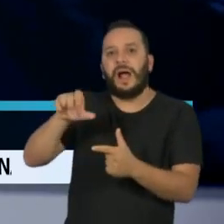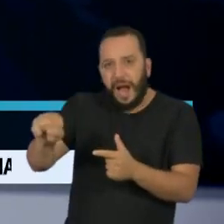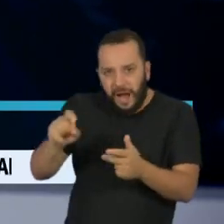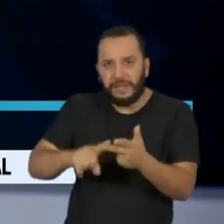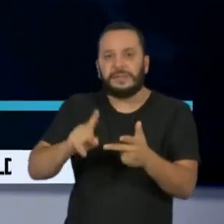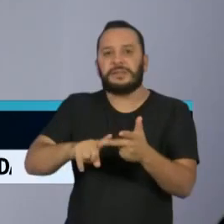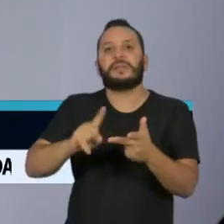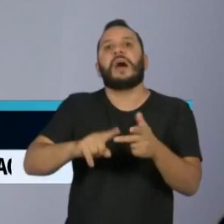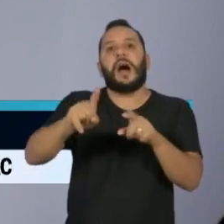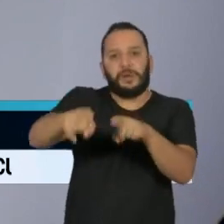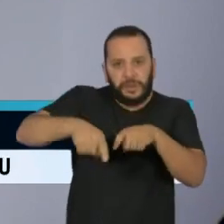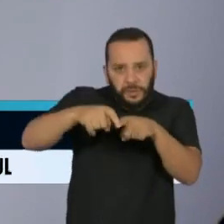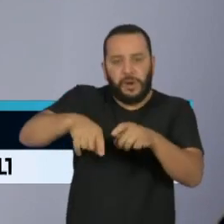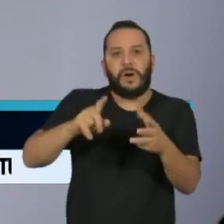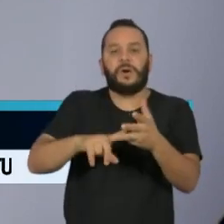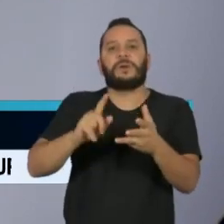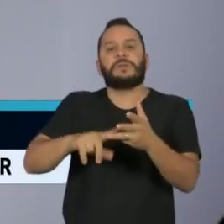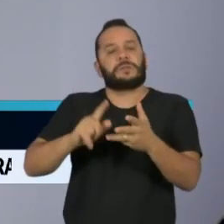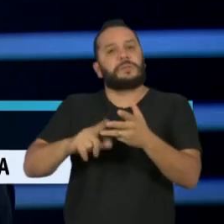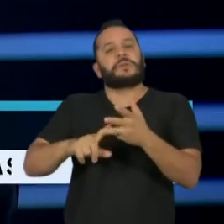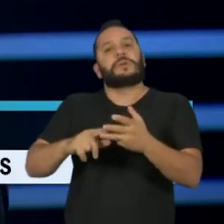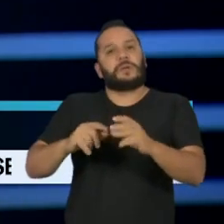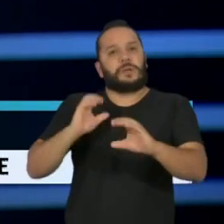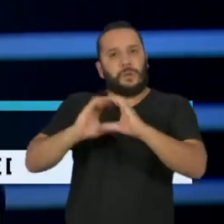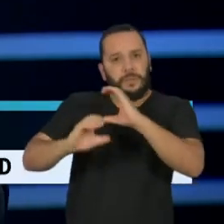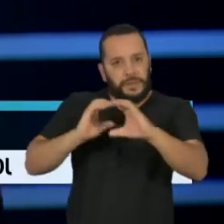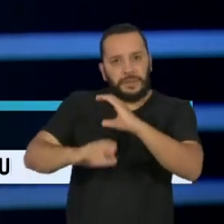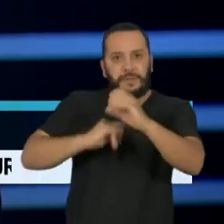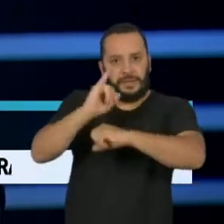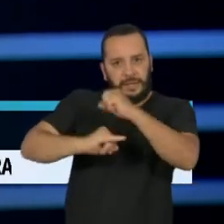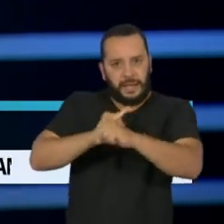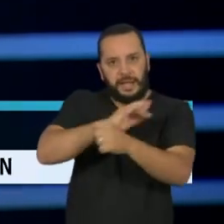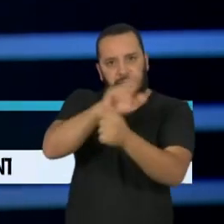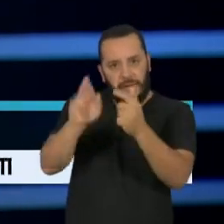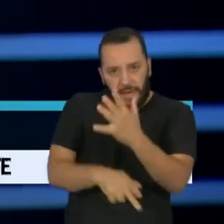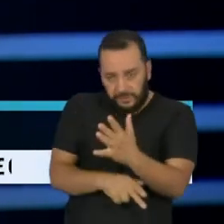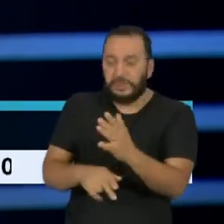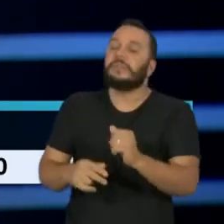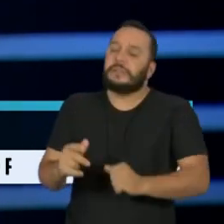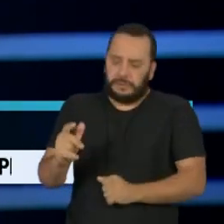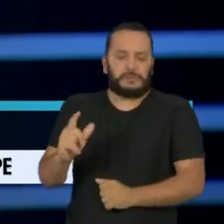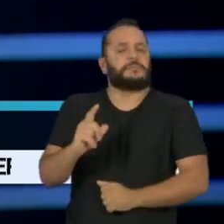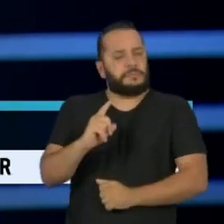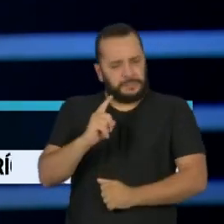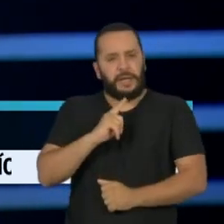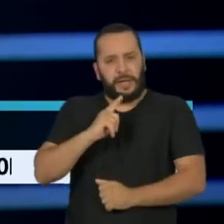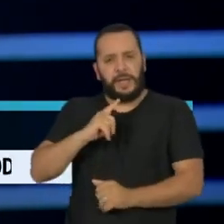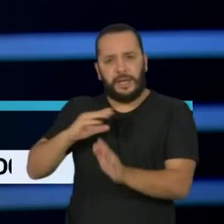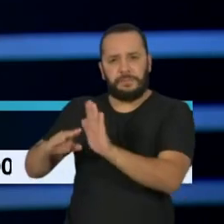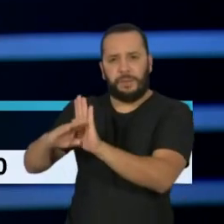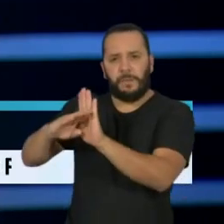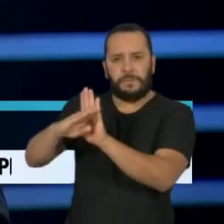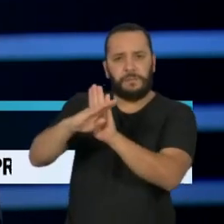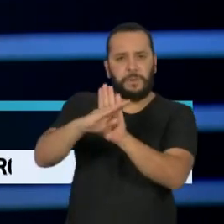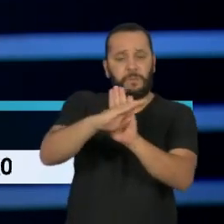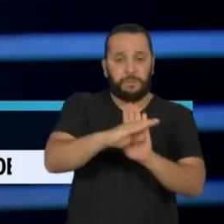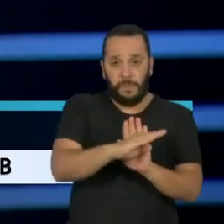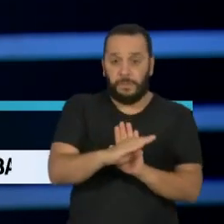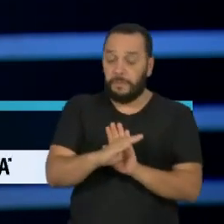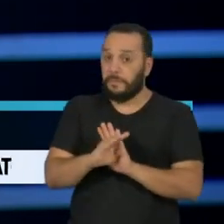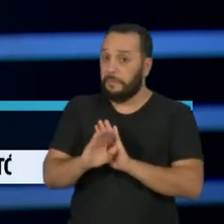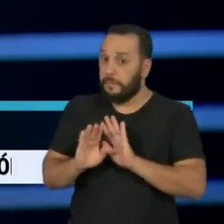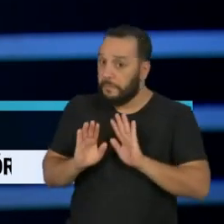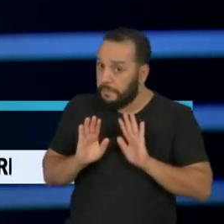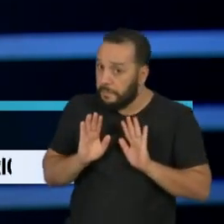Agronegócio. Agronegócio, telecomunicações. Mas mesmo agronegócio, você tem setores indo bem e outros mais ou menos. Mas ele sempre é positivo. Mas assim, o que